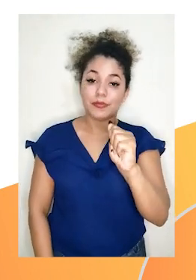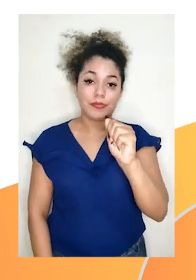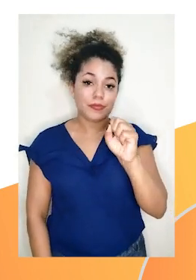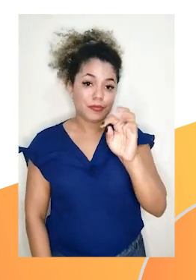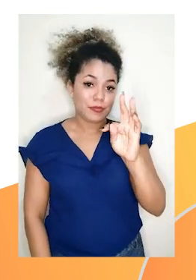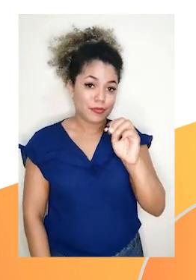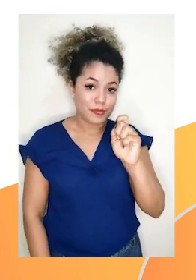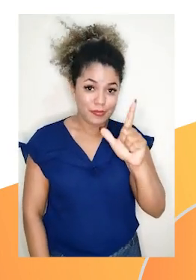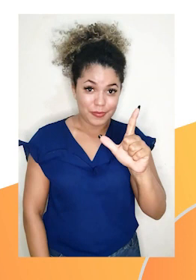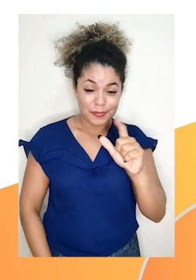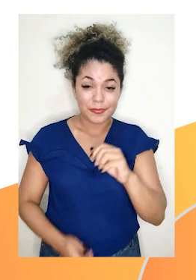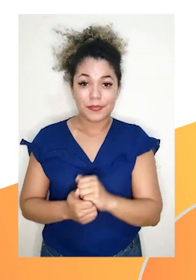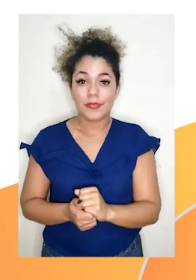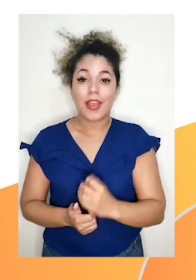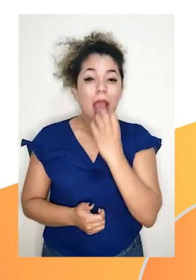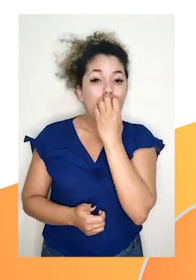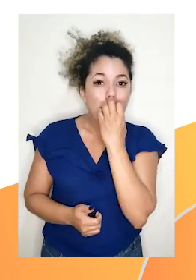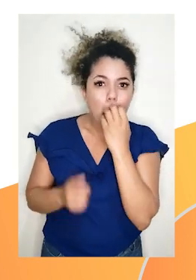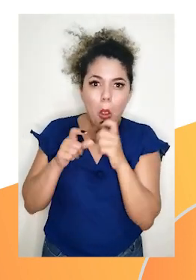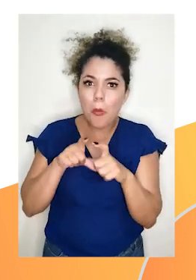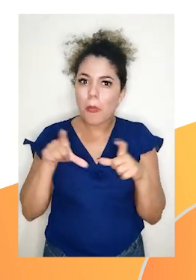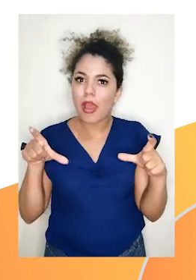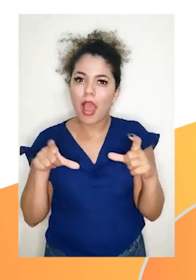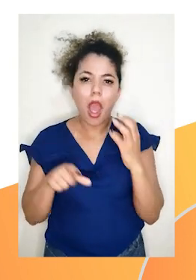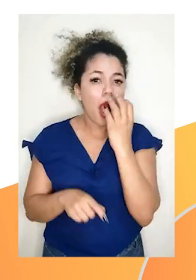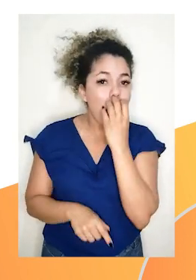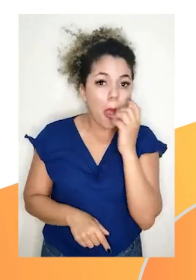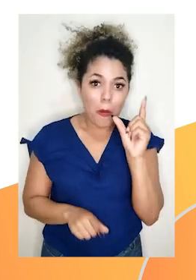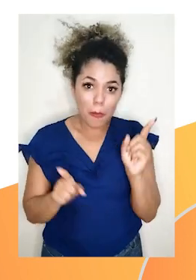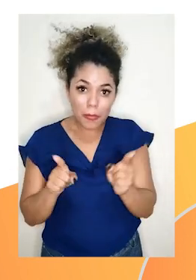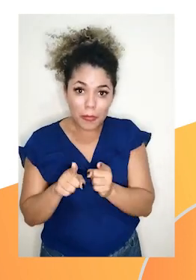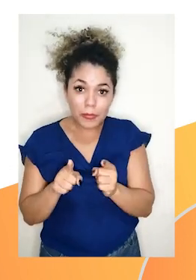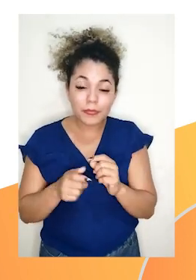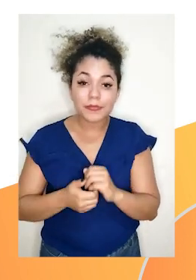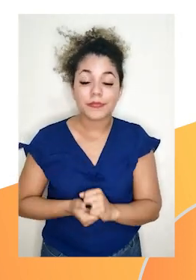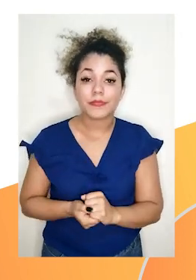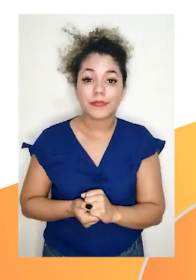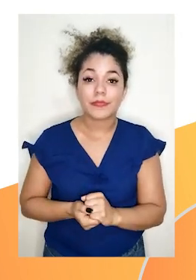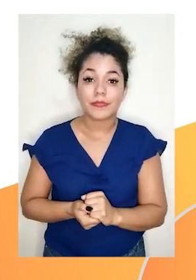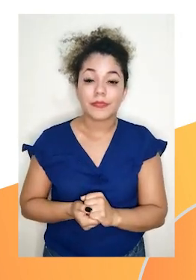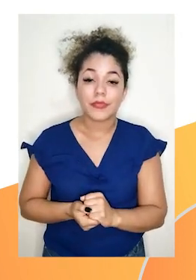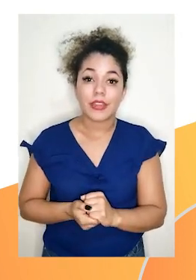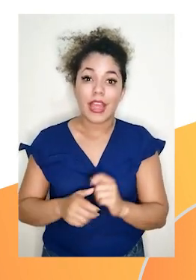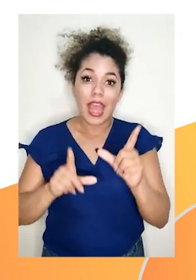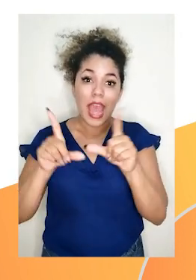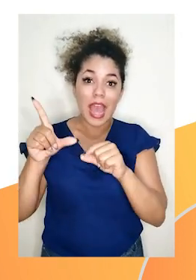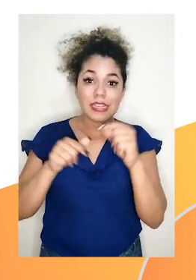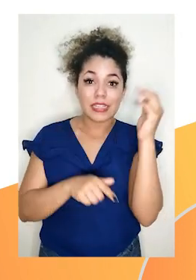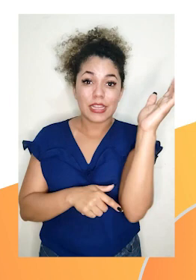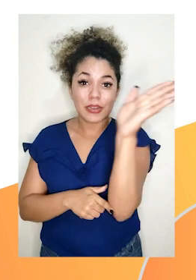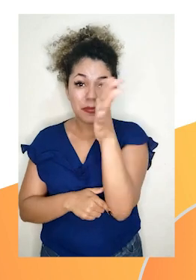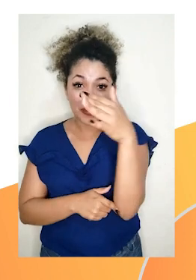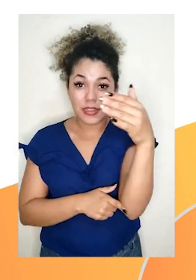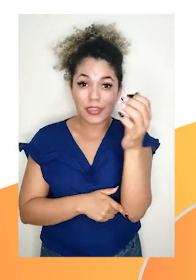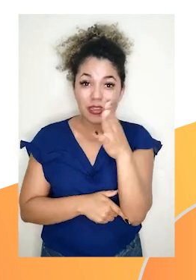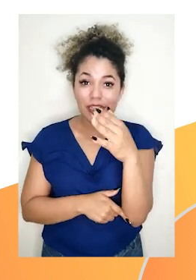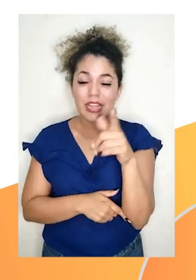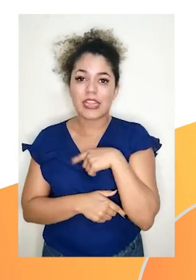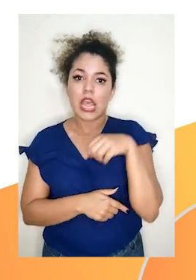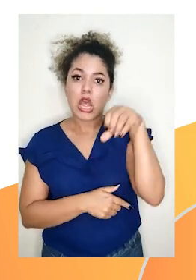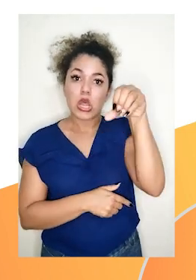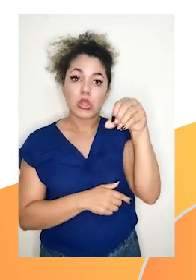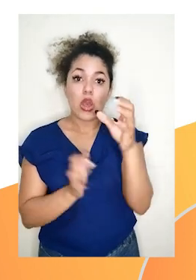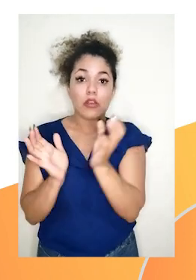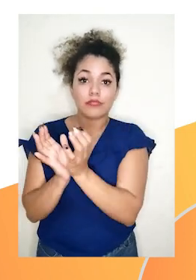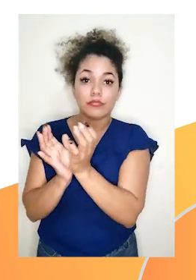proporção de um triângulo. Cão Maior, Cão Menor. Nas estrelas da bandeira do Brasil aparecem 9 constelações